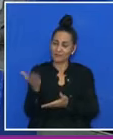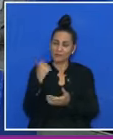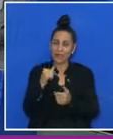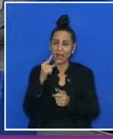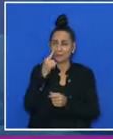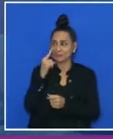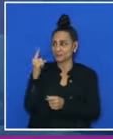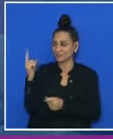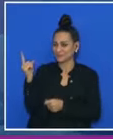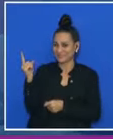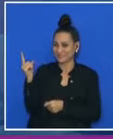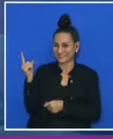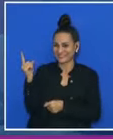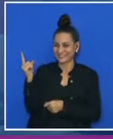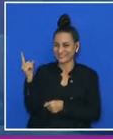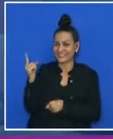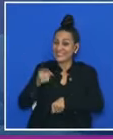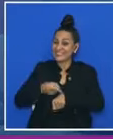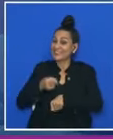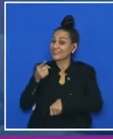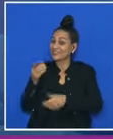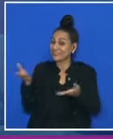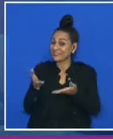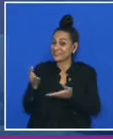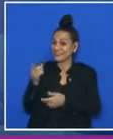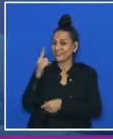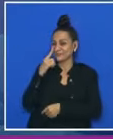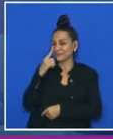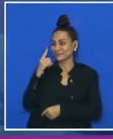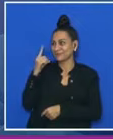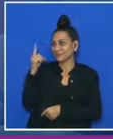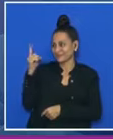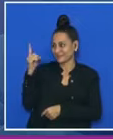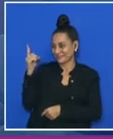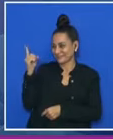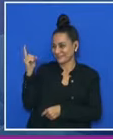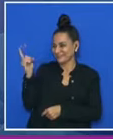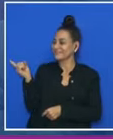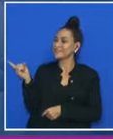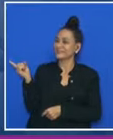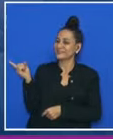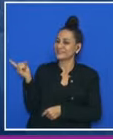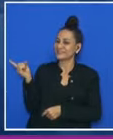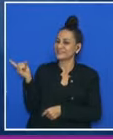Vamos lá, bolas posicionadas. A hora é agora. Valendo.